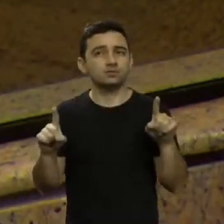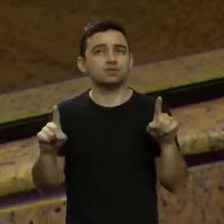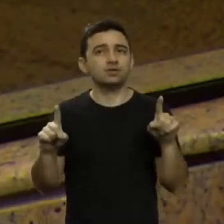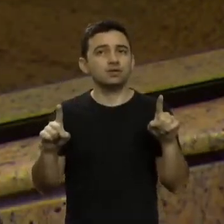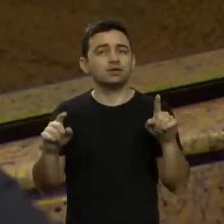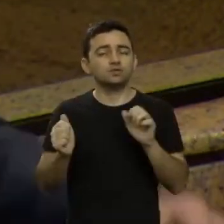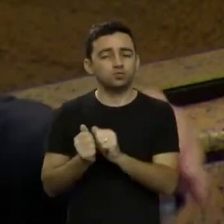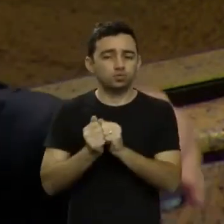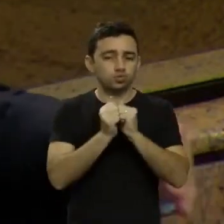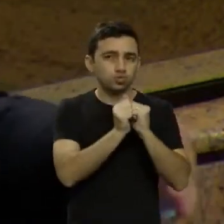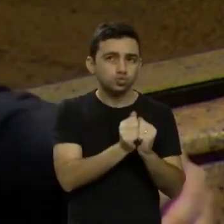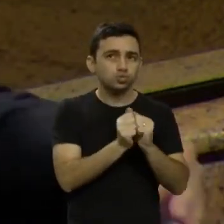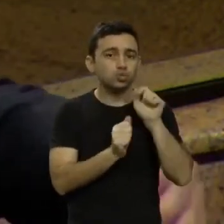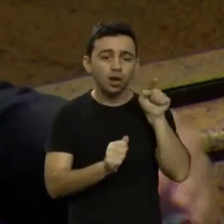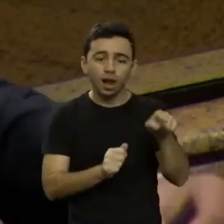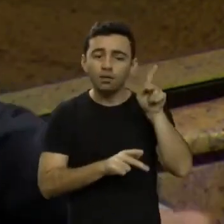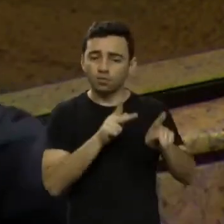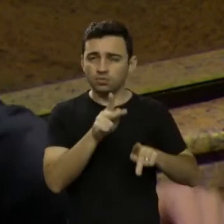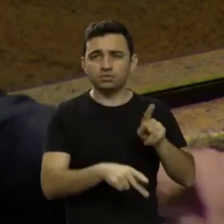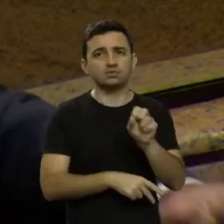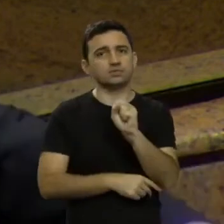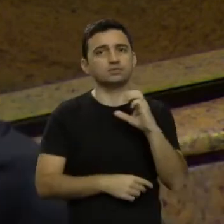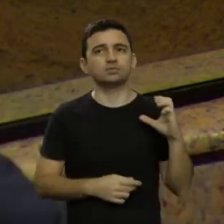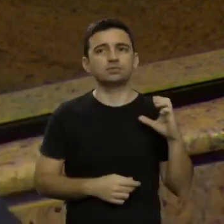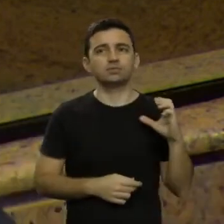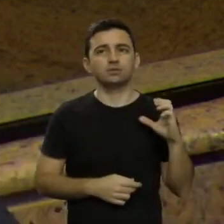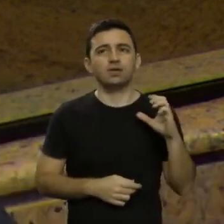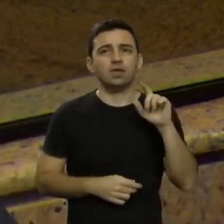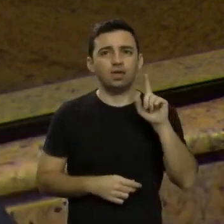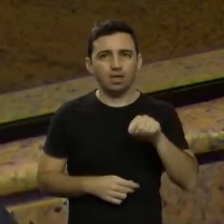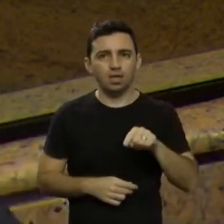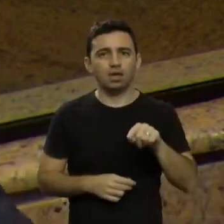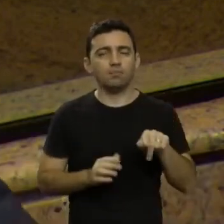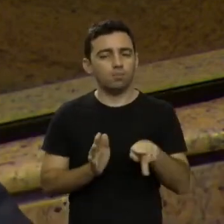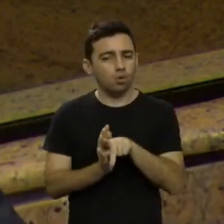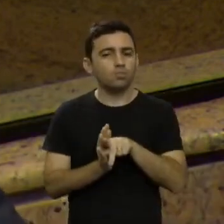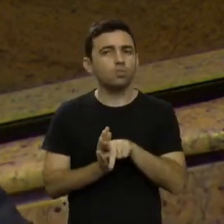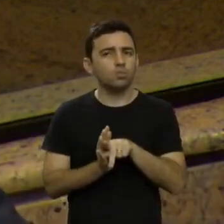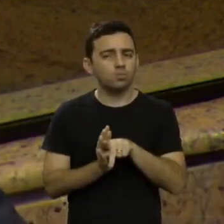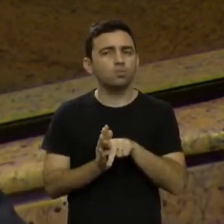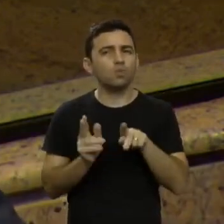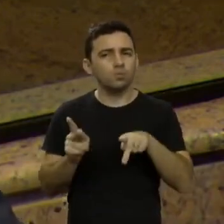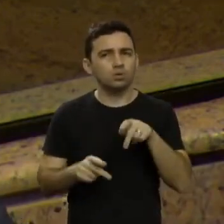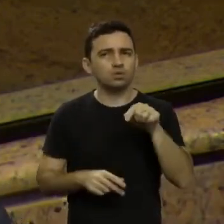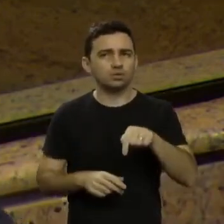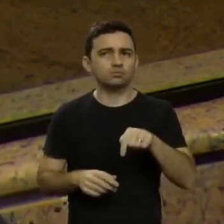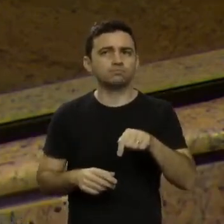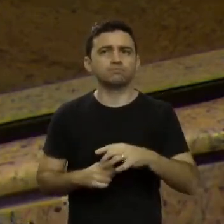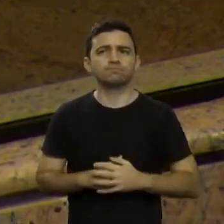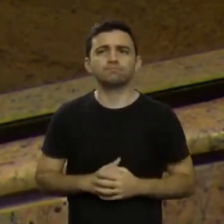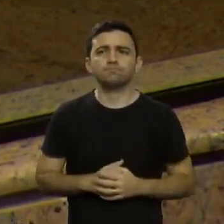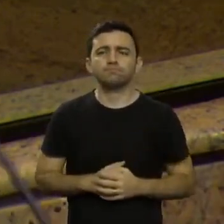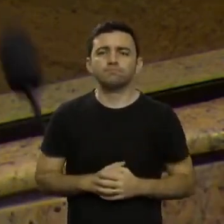ao lado dos catarinenses. Essa é a casa do povo. Vamos agir como tal.